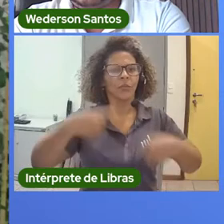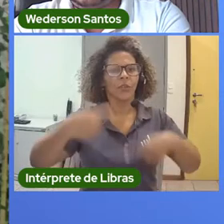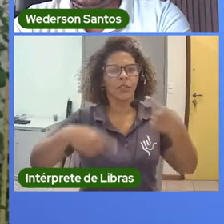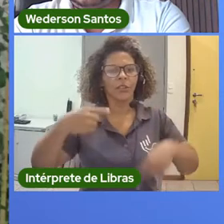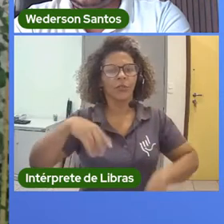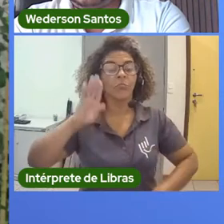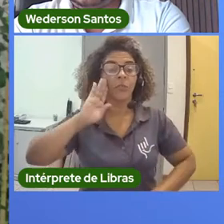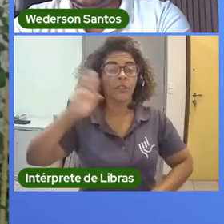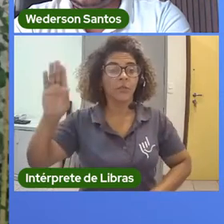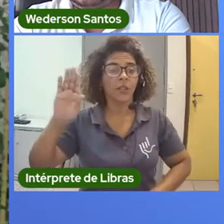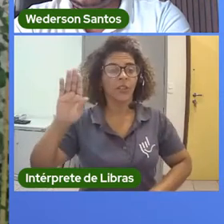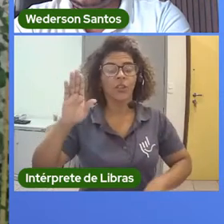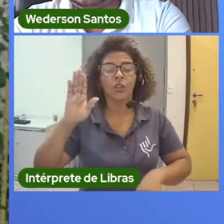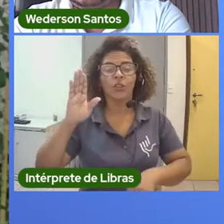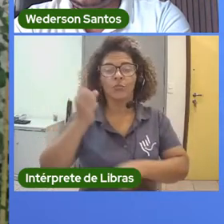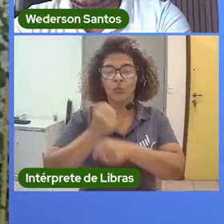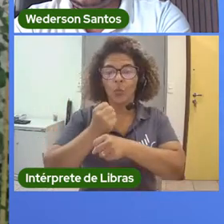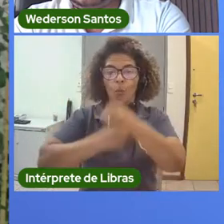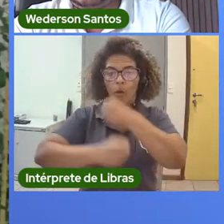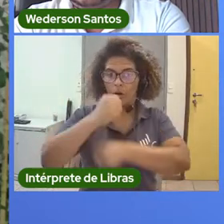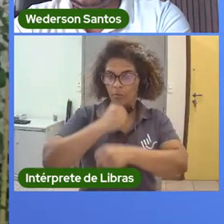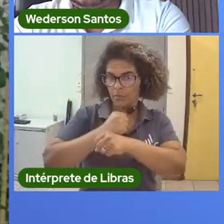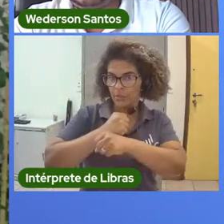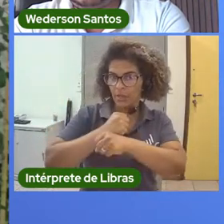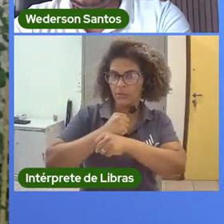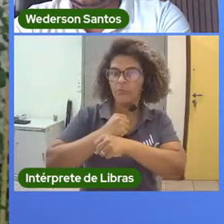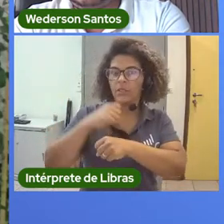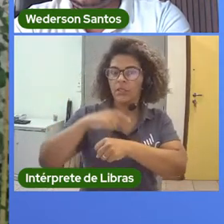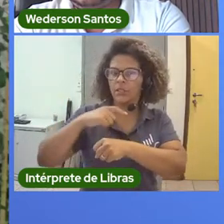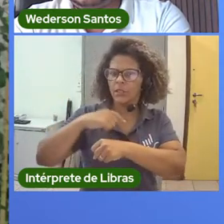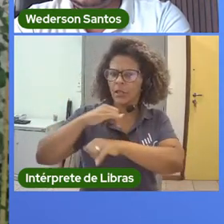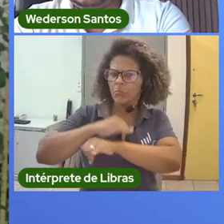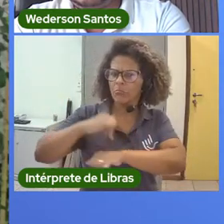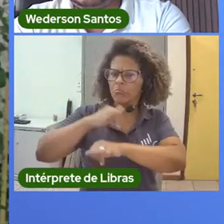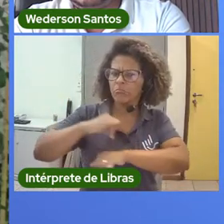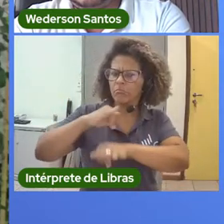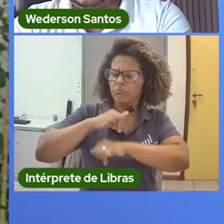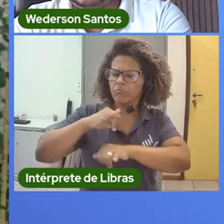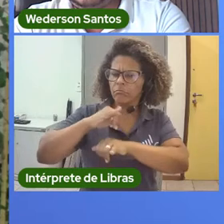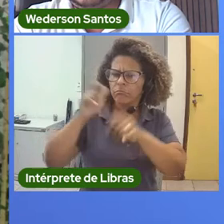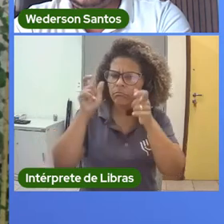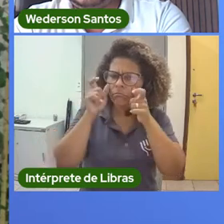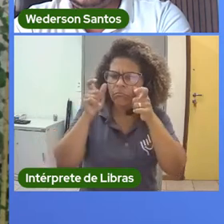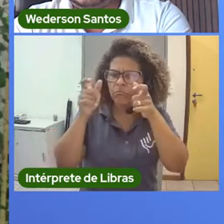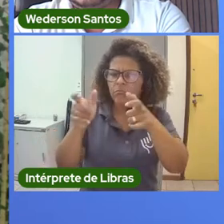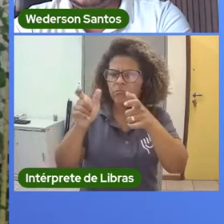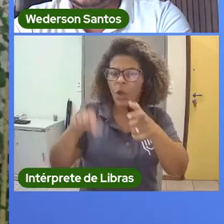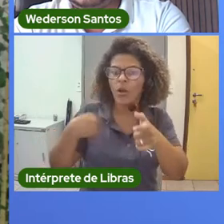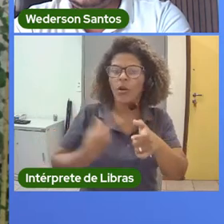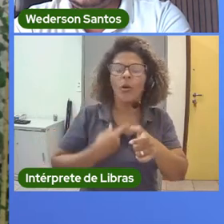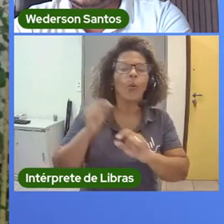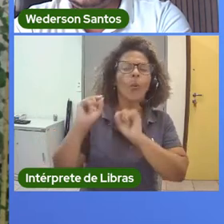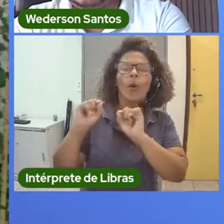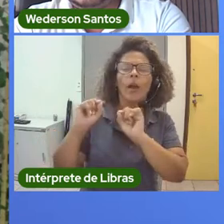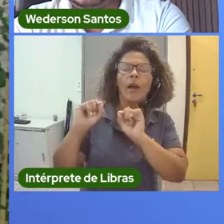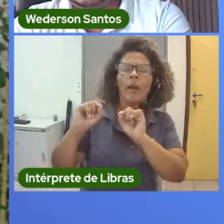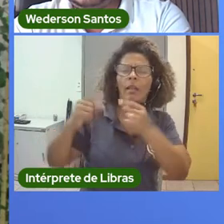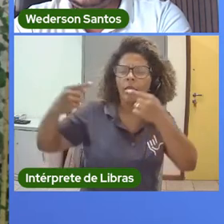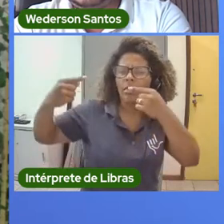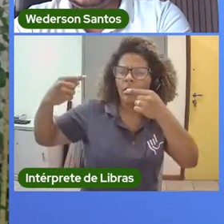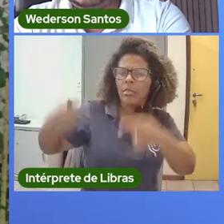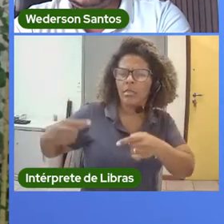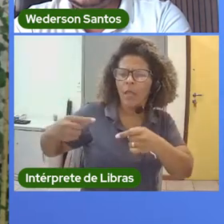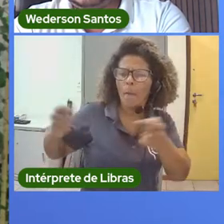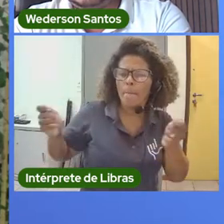partir do último ano, e que tem tomado bastante atenção nossa, que é desafios e possibilidades